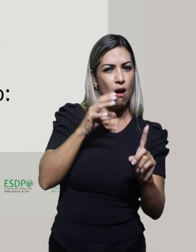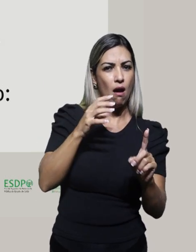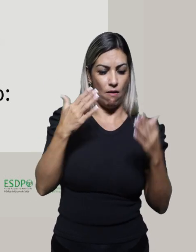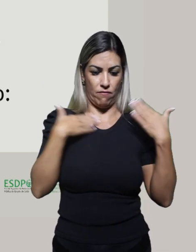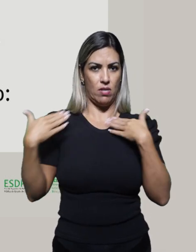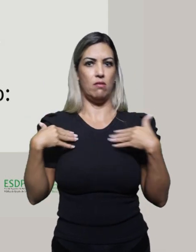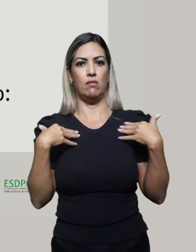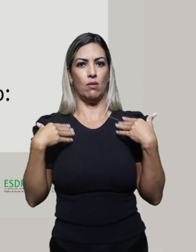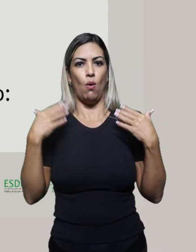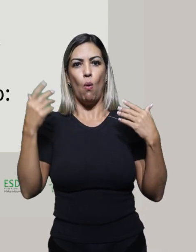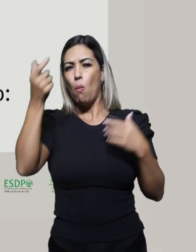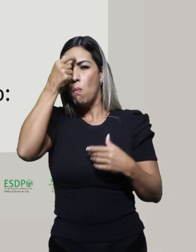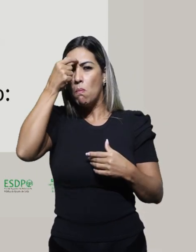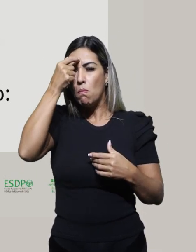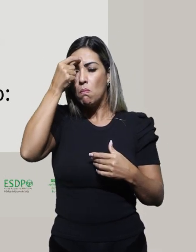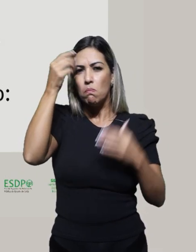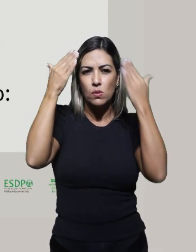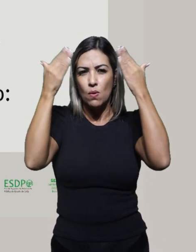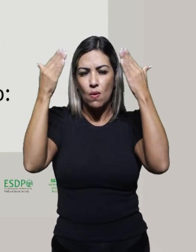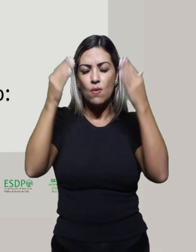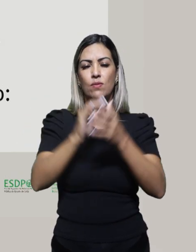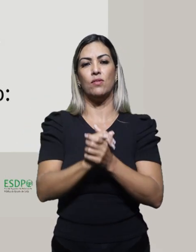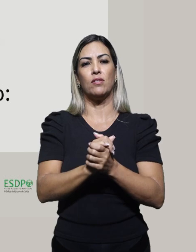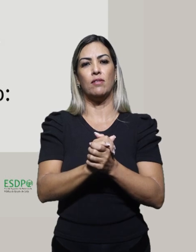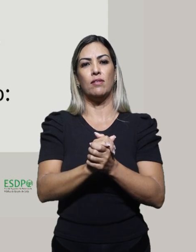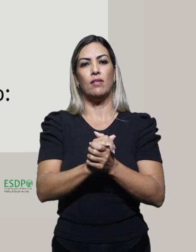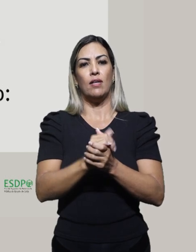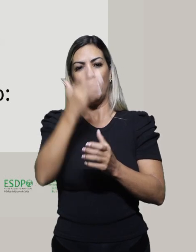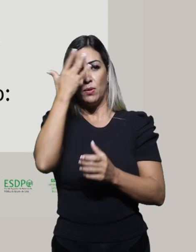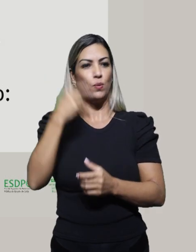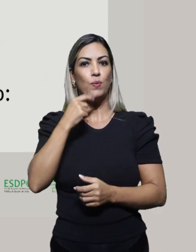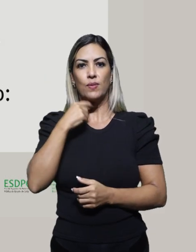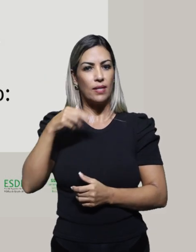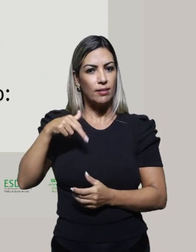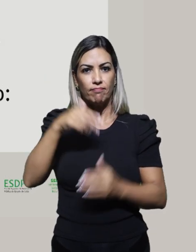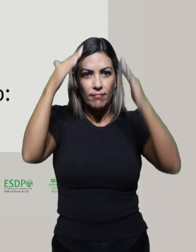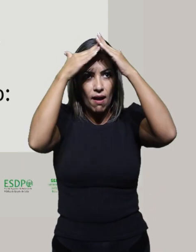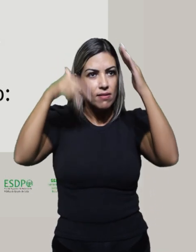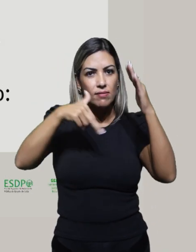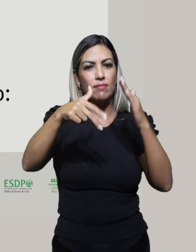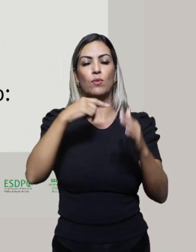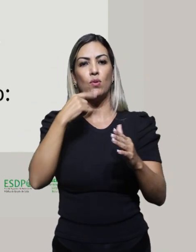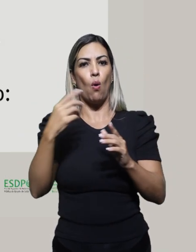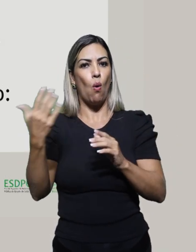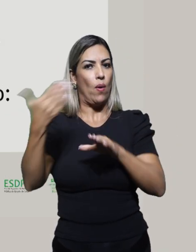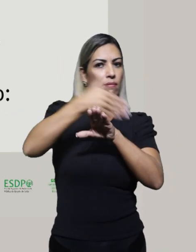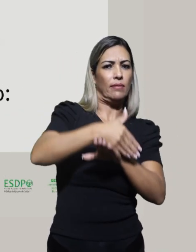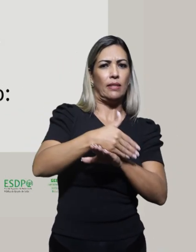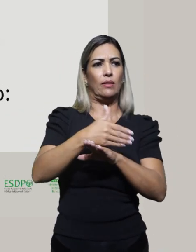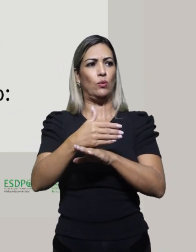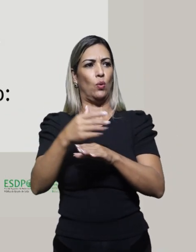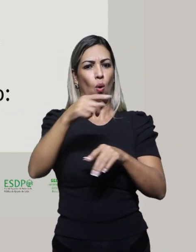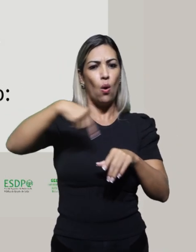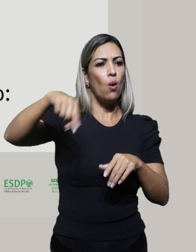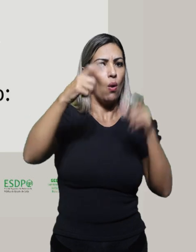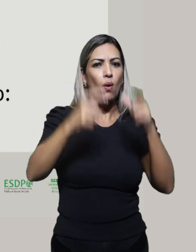ameaçando a integridade física ou psicológica, restringindo a capacidade de locomoção ou invadindo ou perturbando sua